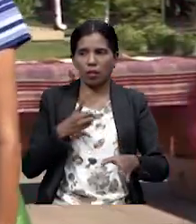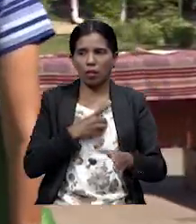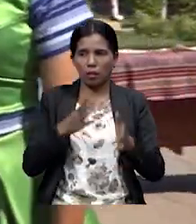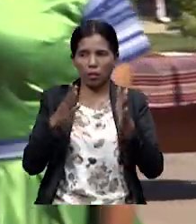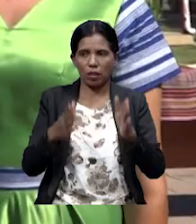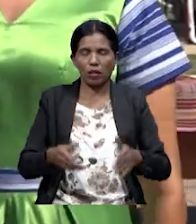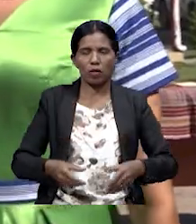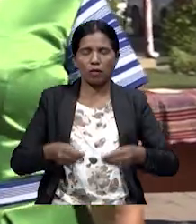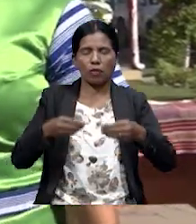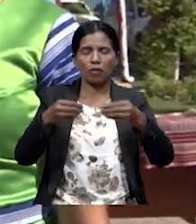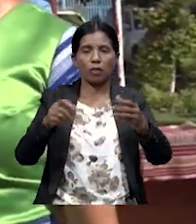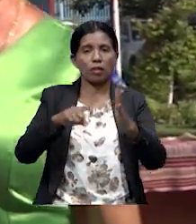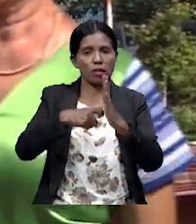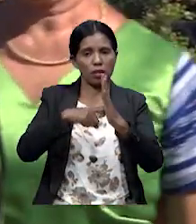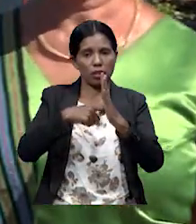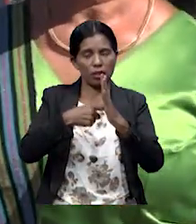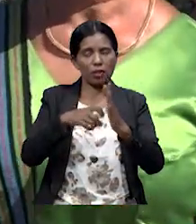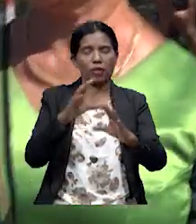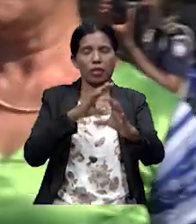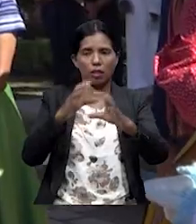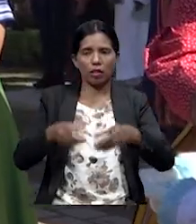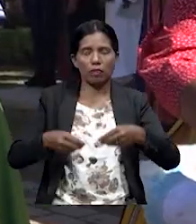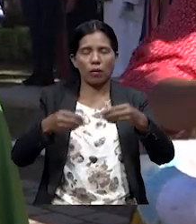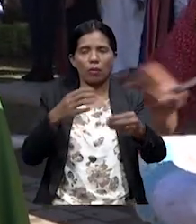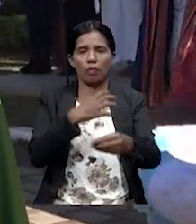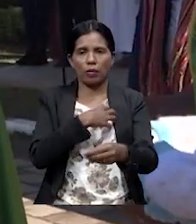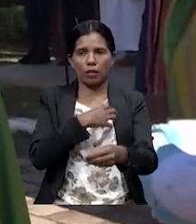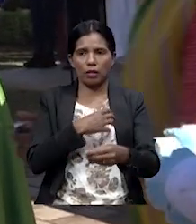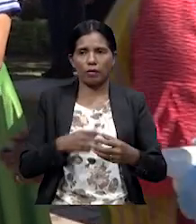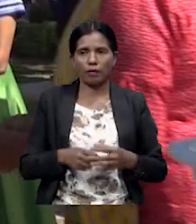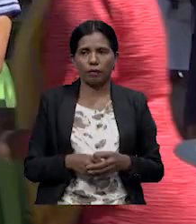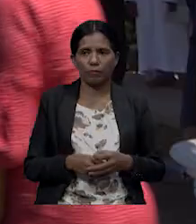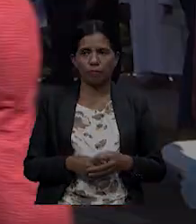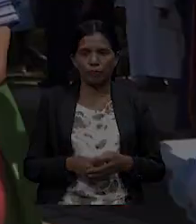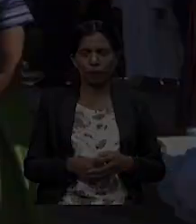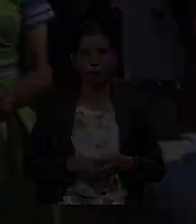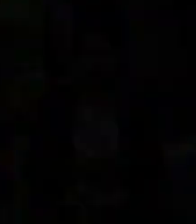onde entrega sabe careta nian para motorista polícia. Na Polan Saver, GMN.